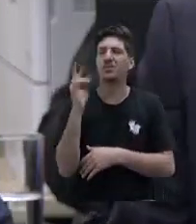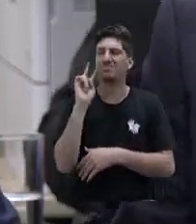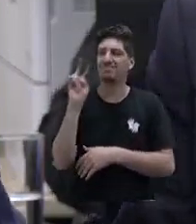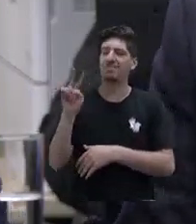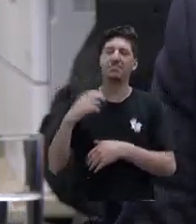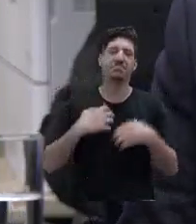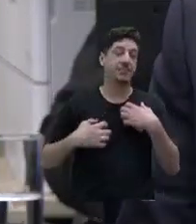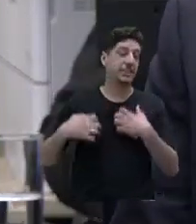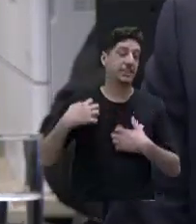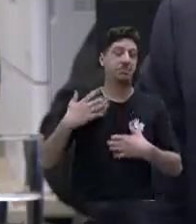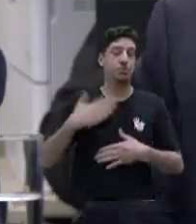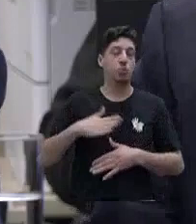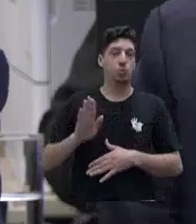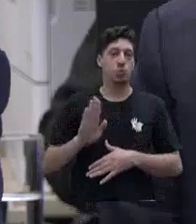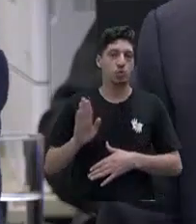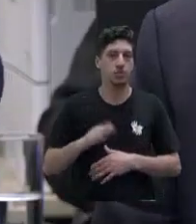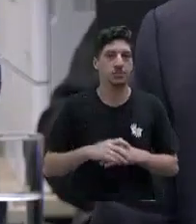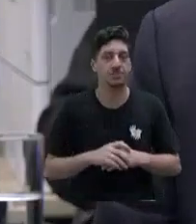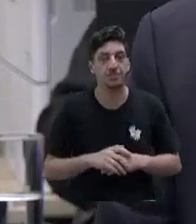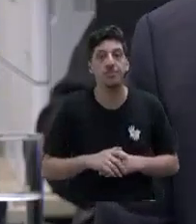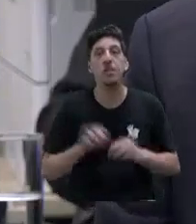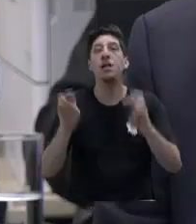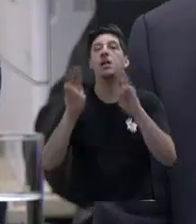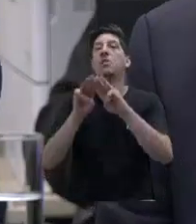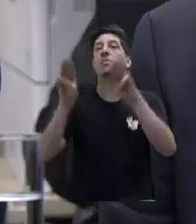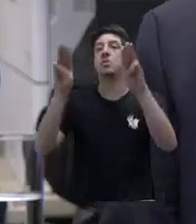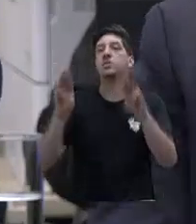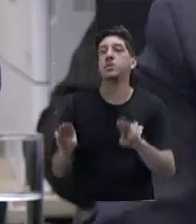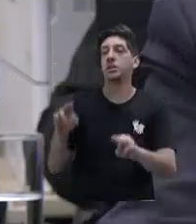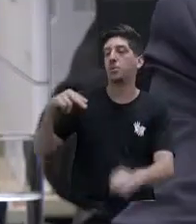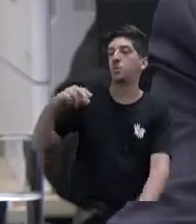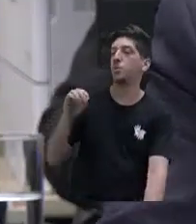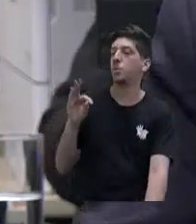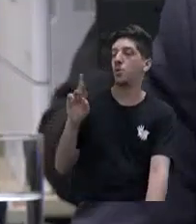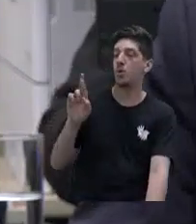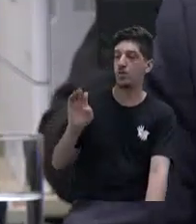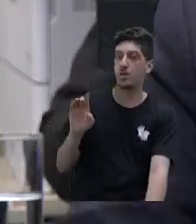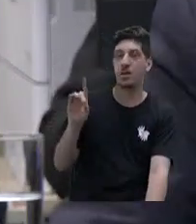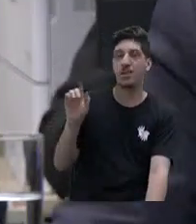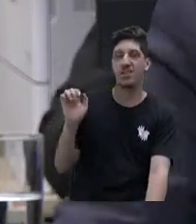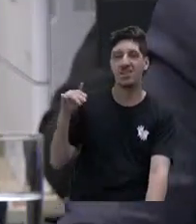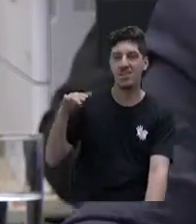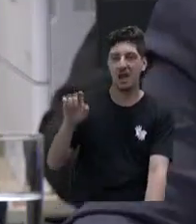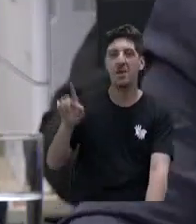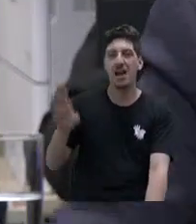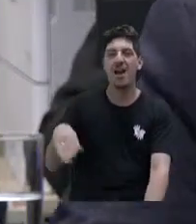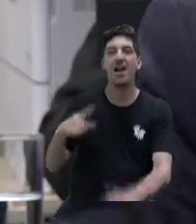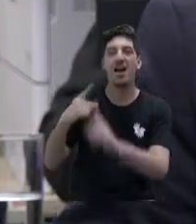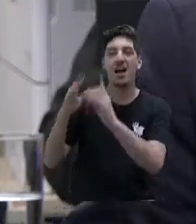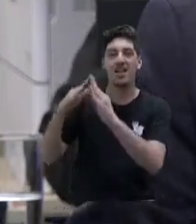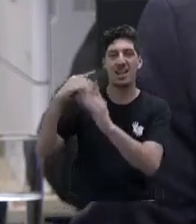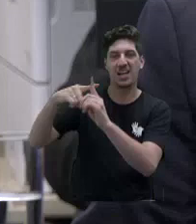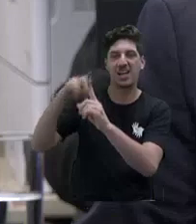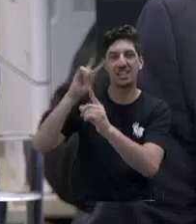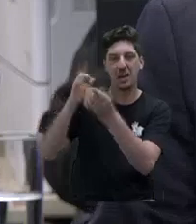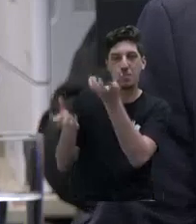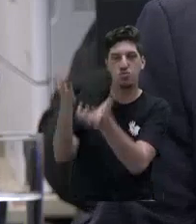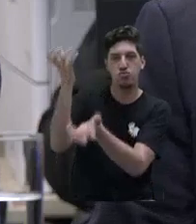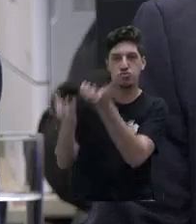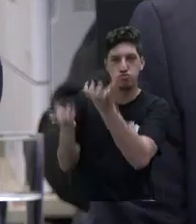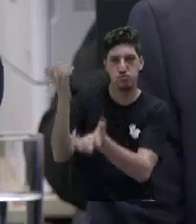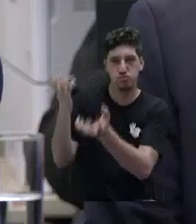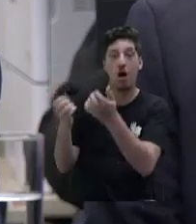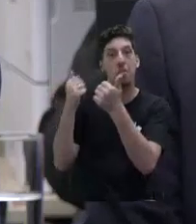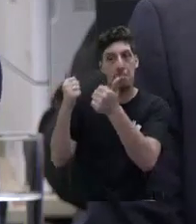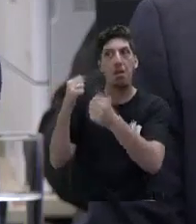demais. A Catedral de Notre Dame, antes de pegar fogo, ela recebia anualmente